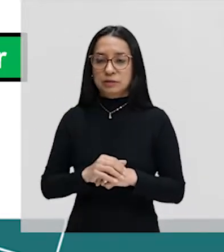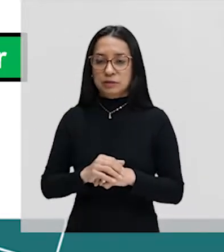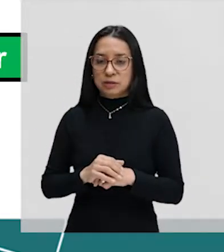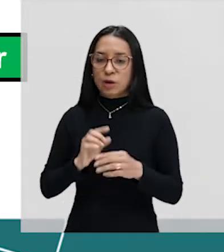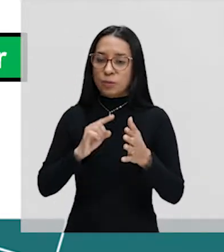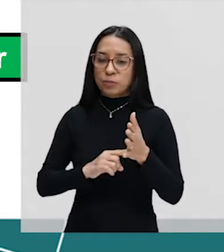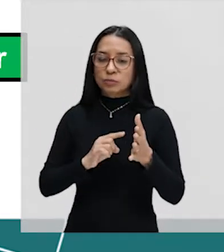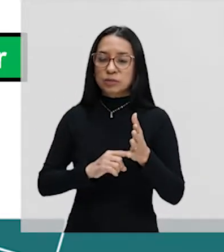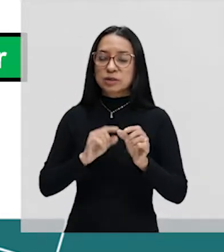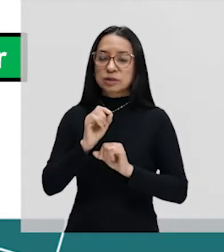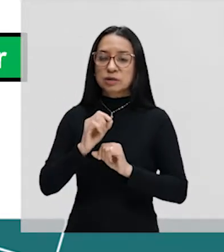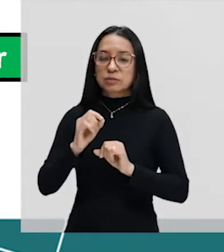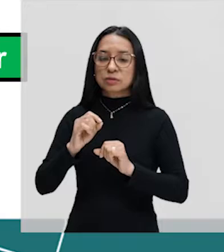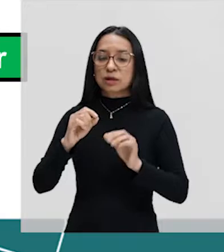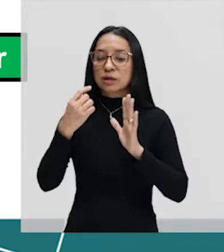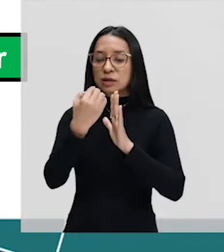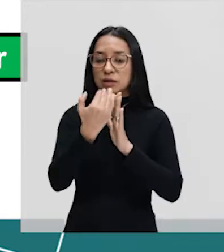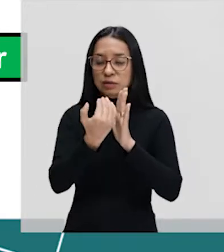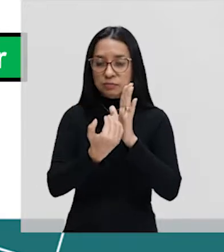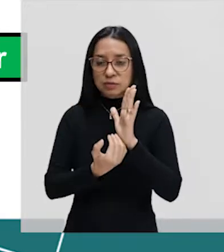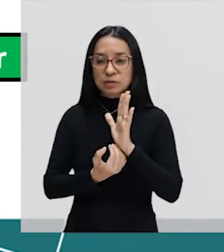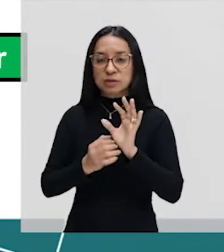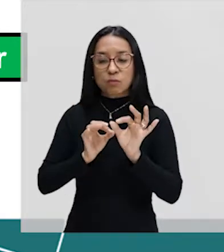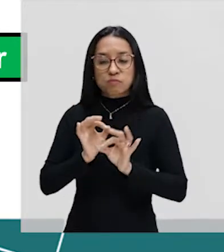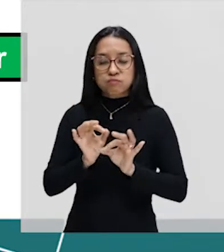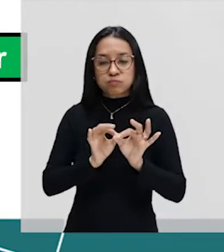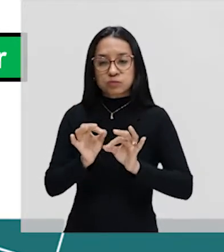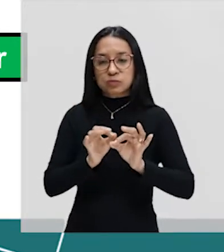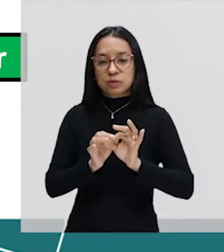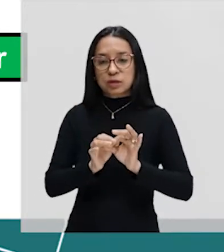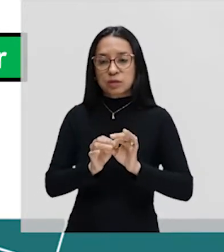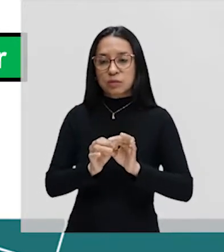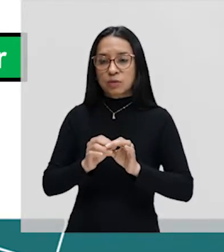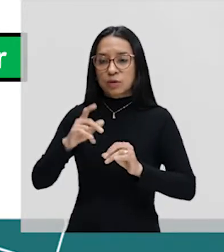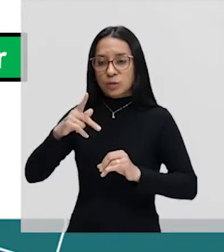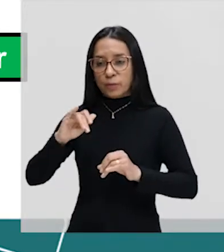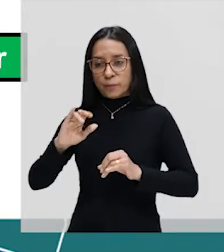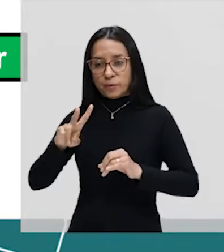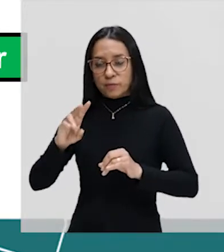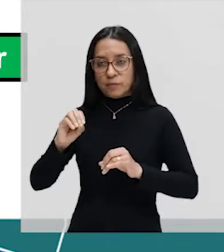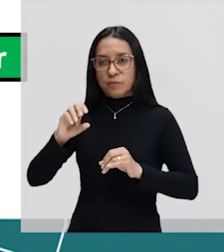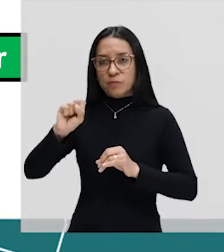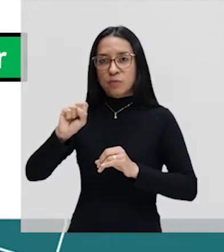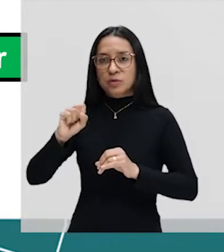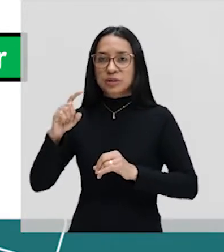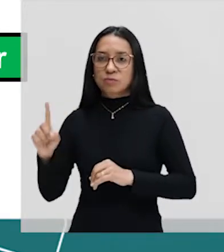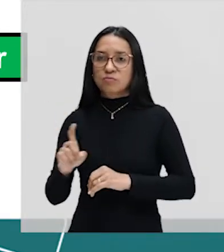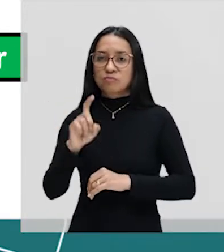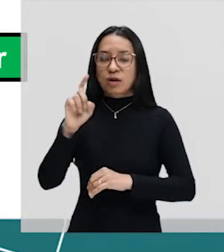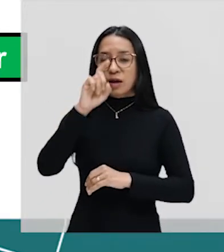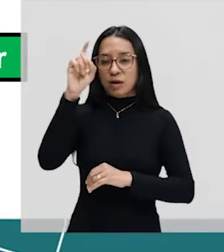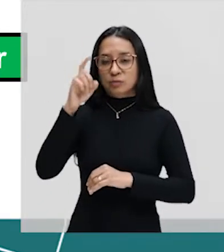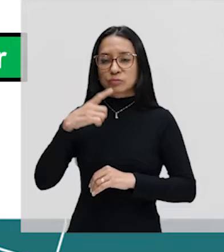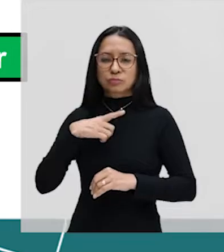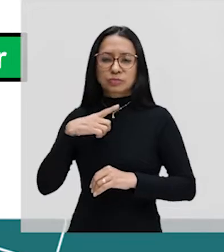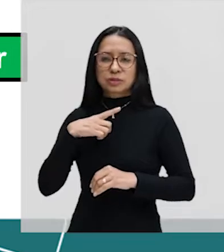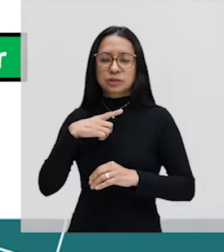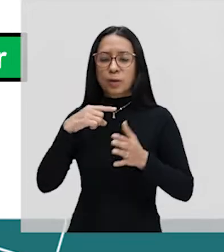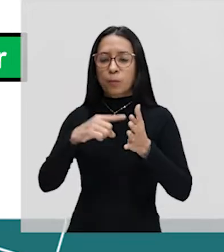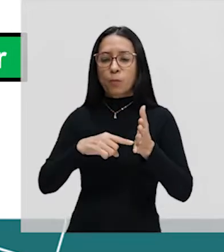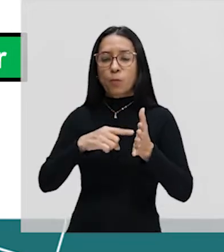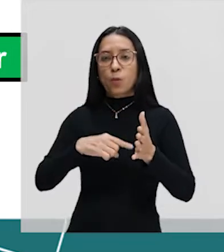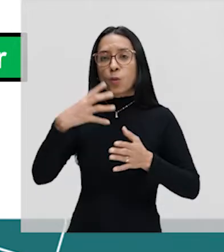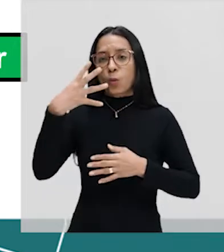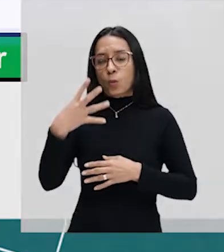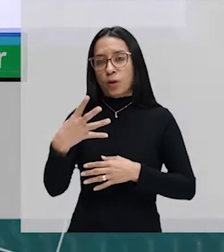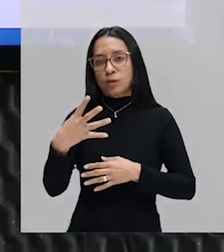classificação funcional, os pivôs geralmente ficam aqui dentro. São os pivôs que têm pontuação de 4,5 a 4. Lembrando que não